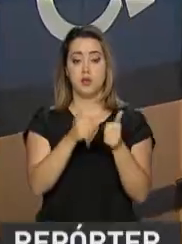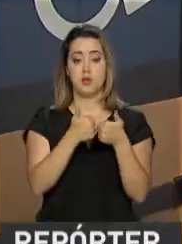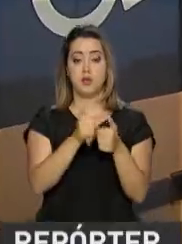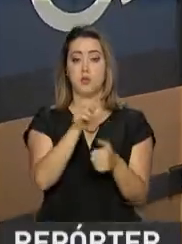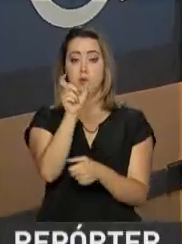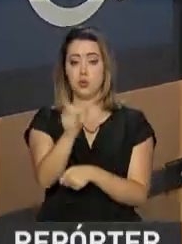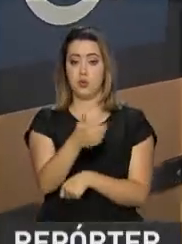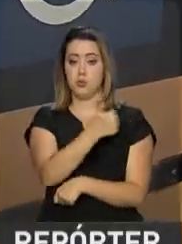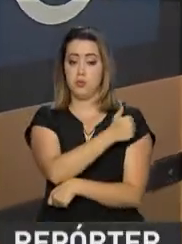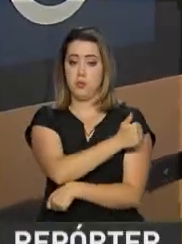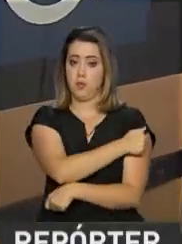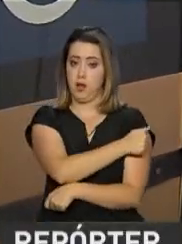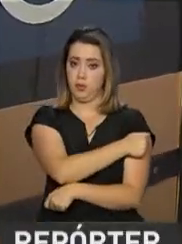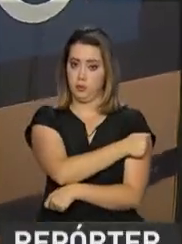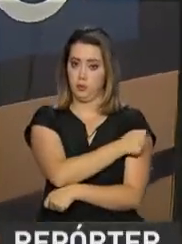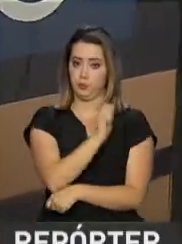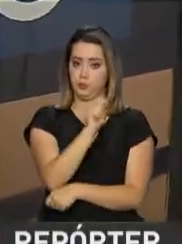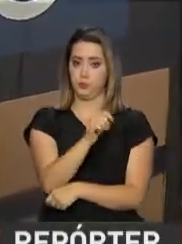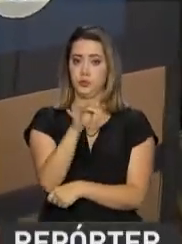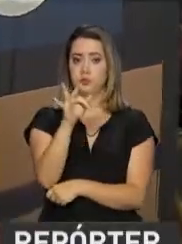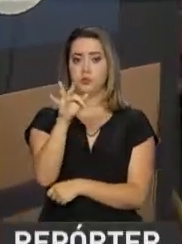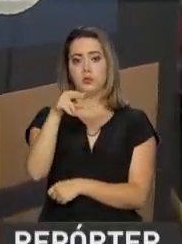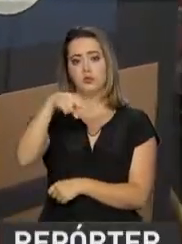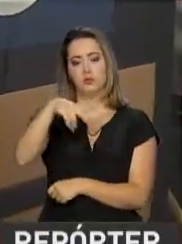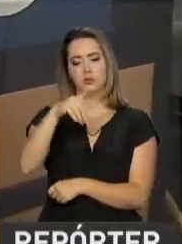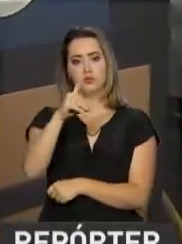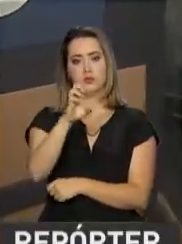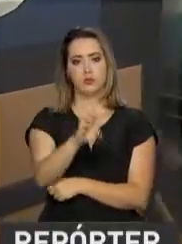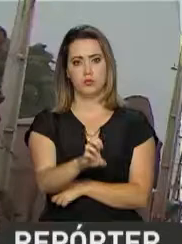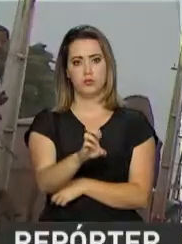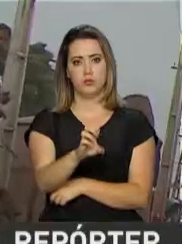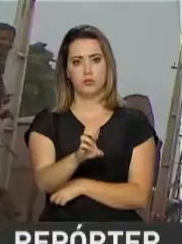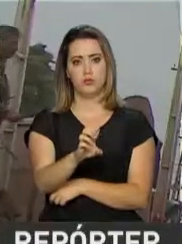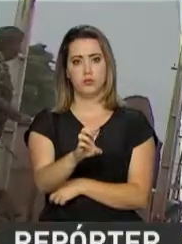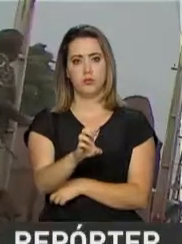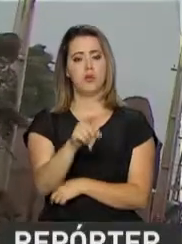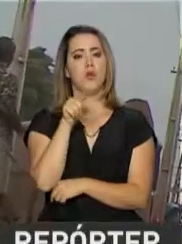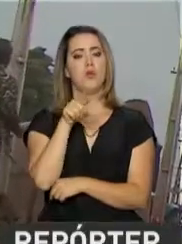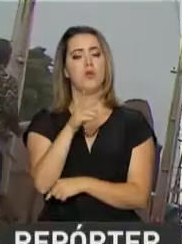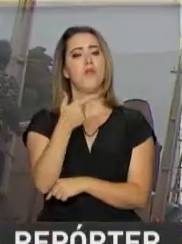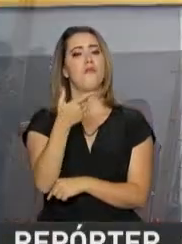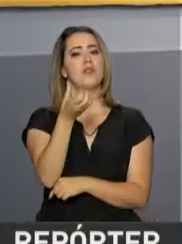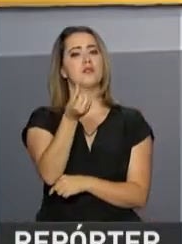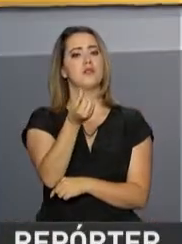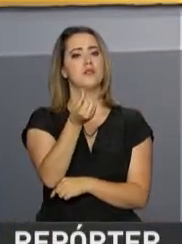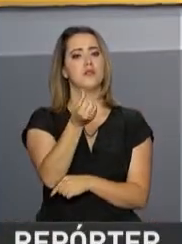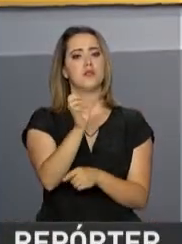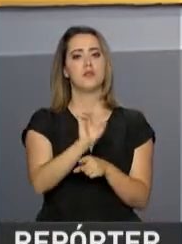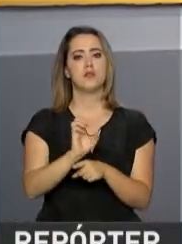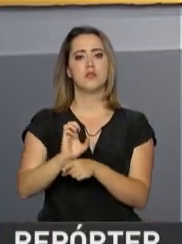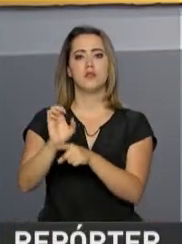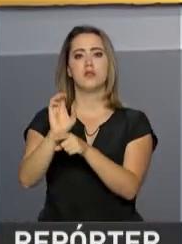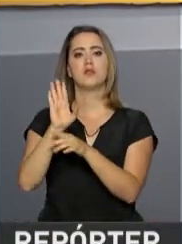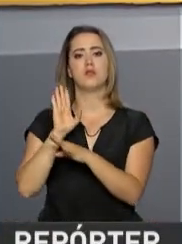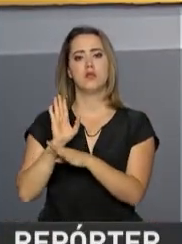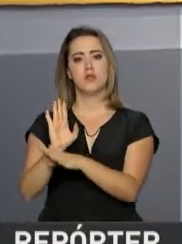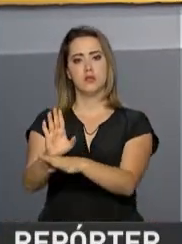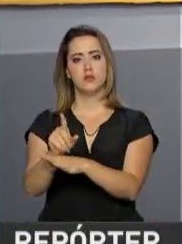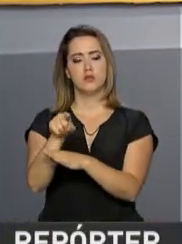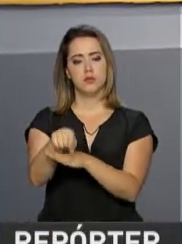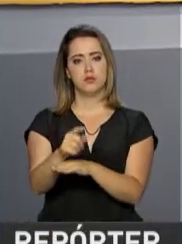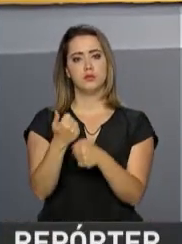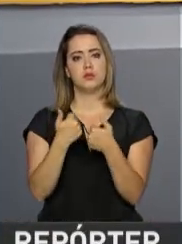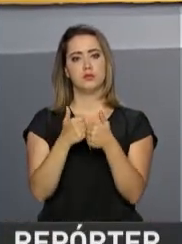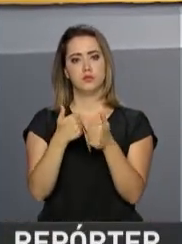segundo o fundo nacional de desenvolvimento da educação o fn de r 26 vinte e seis estados foram